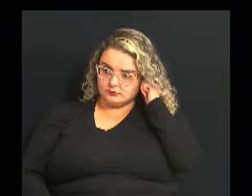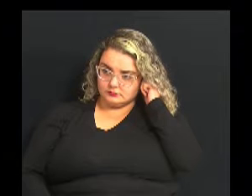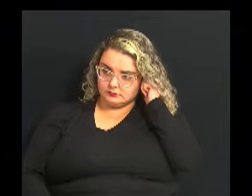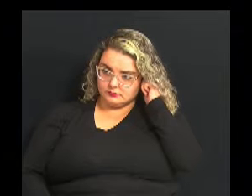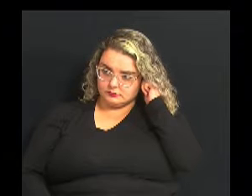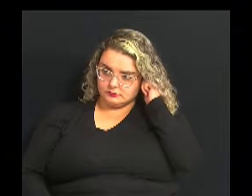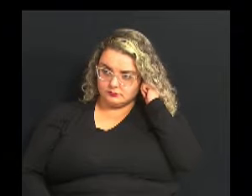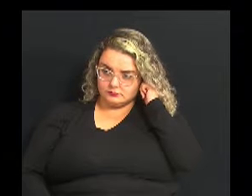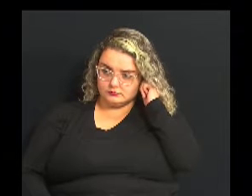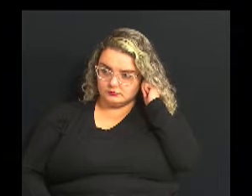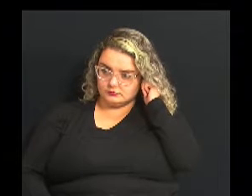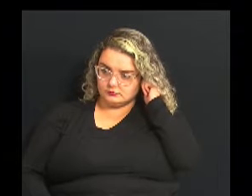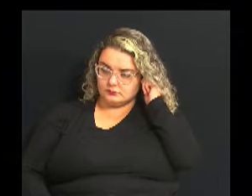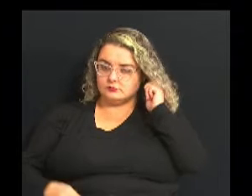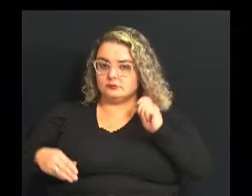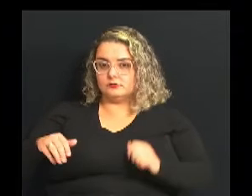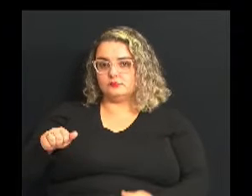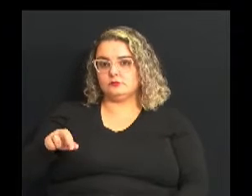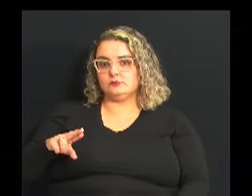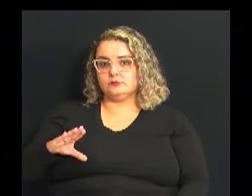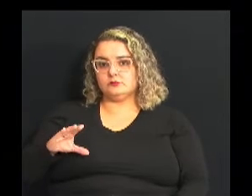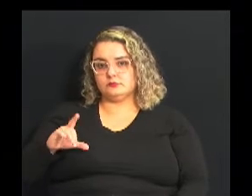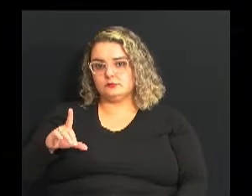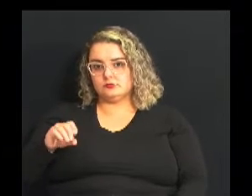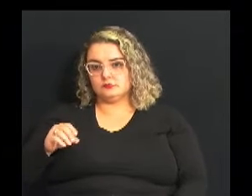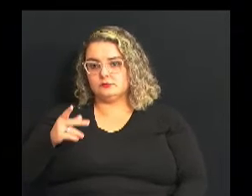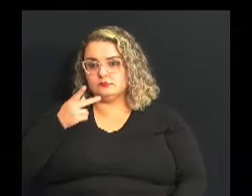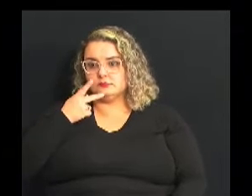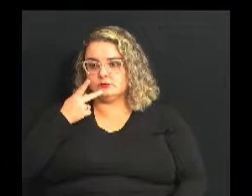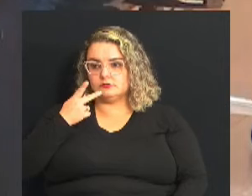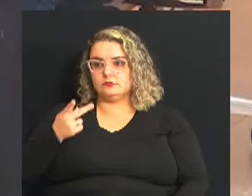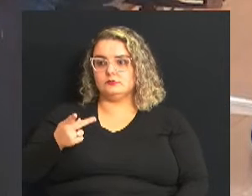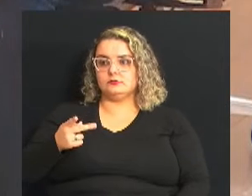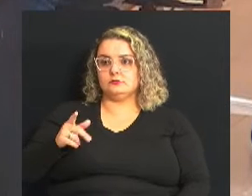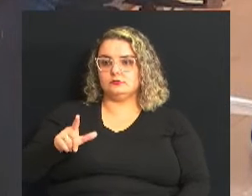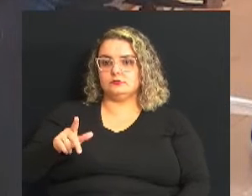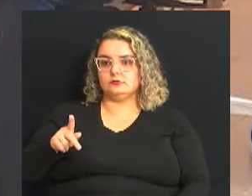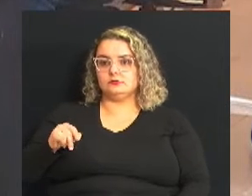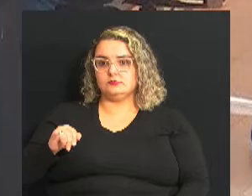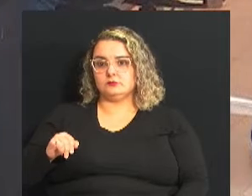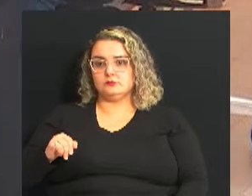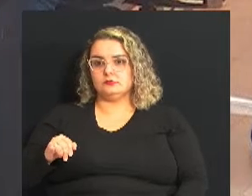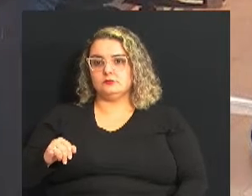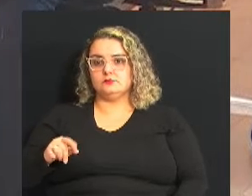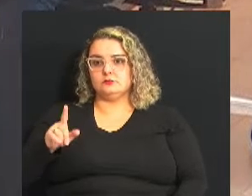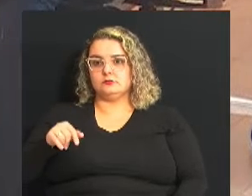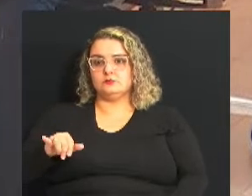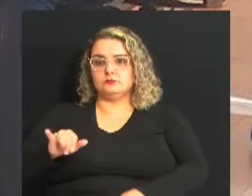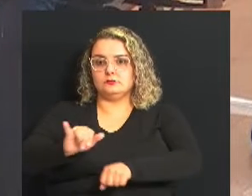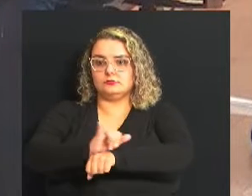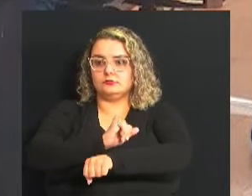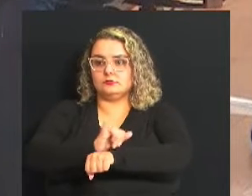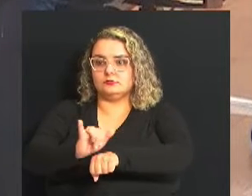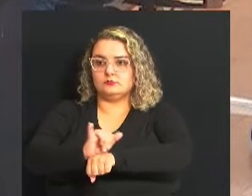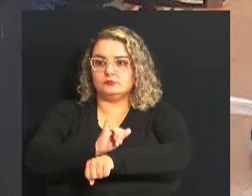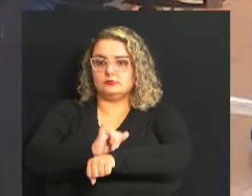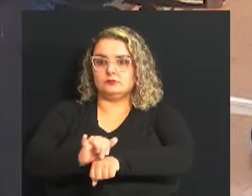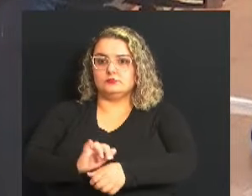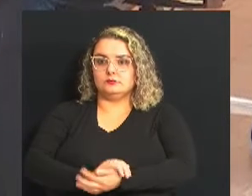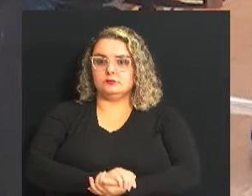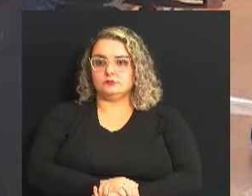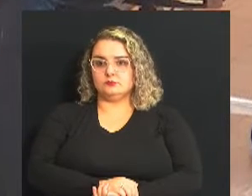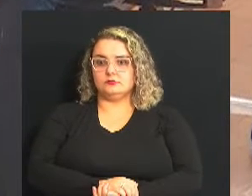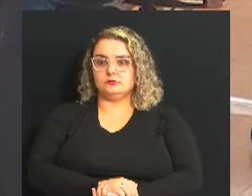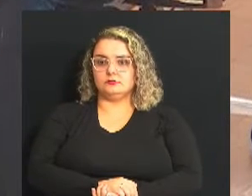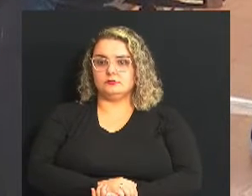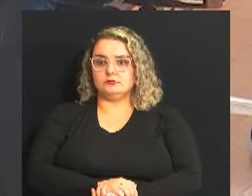Como o Marcelo bem pontuou, né, o GLPI é praticamente a ferramenta de gerenciamento de